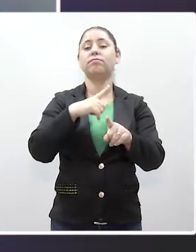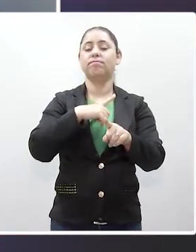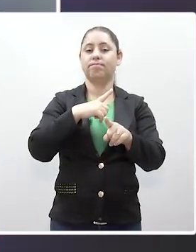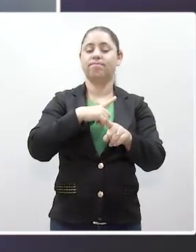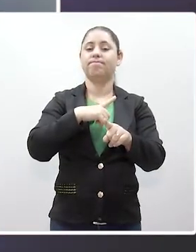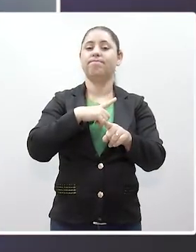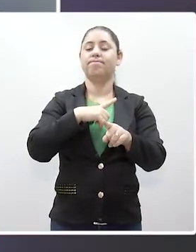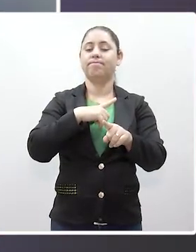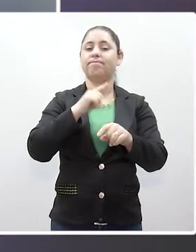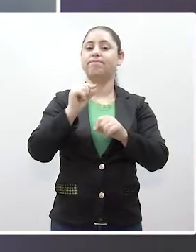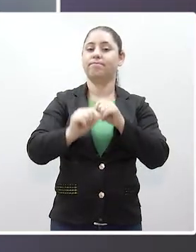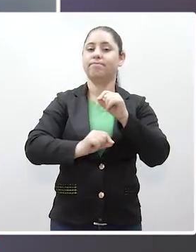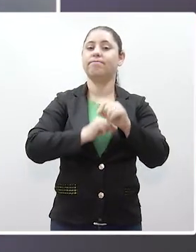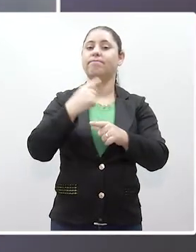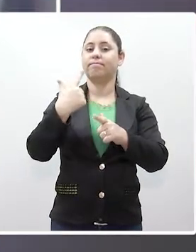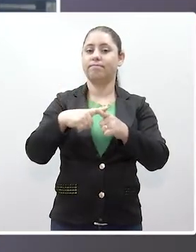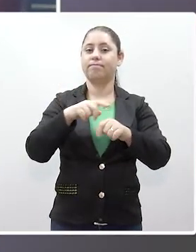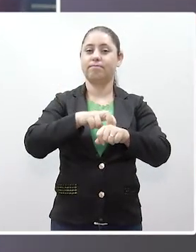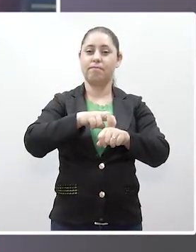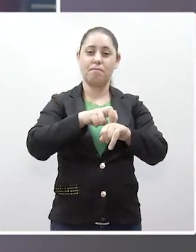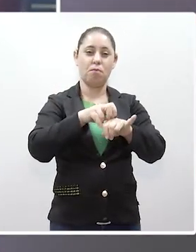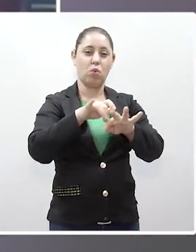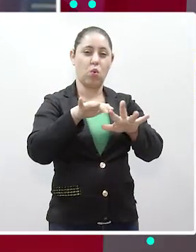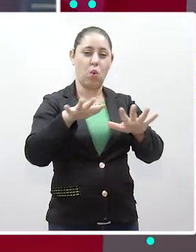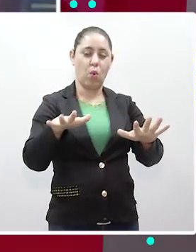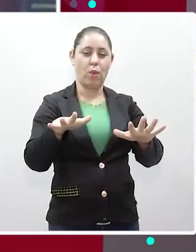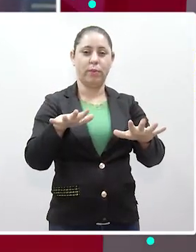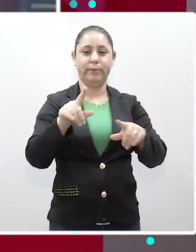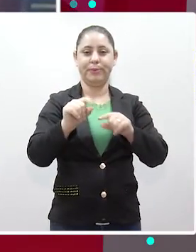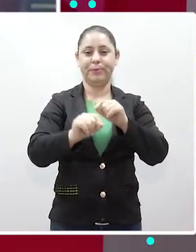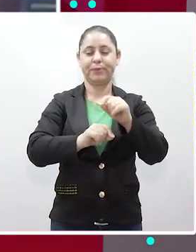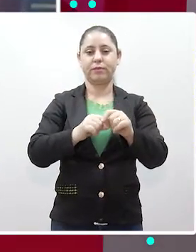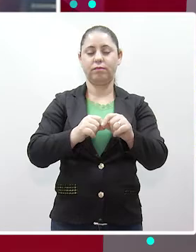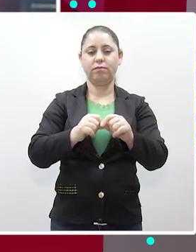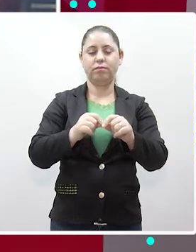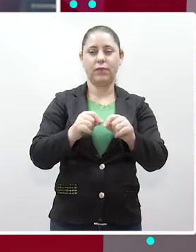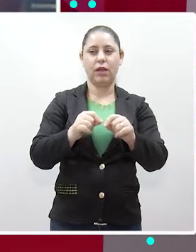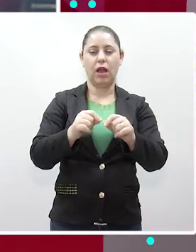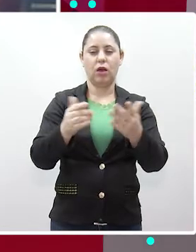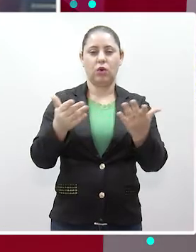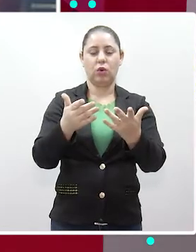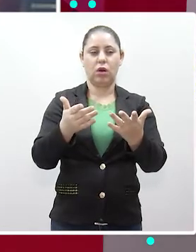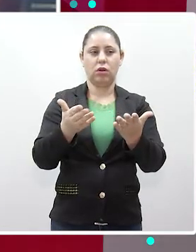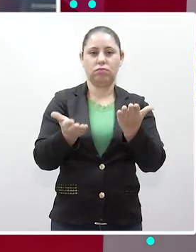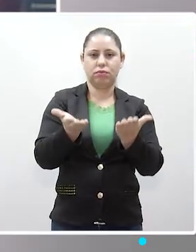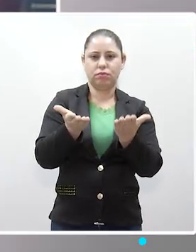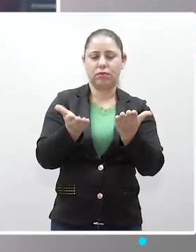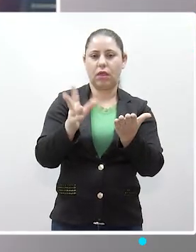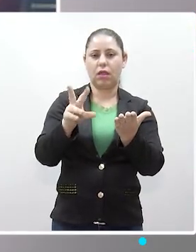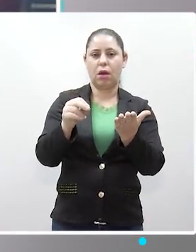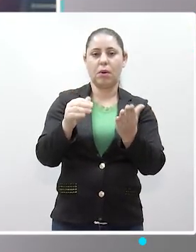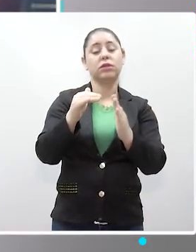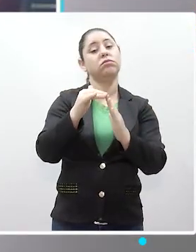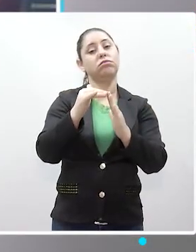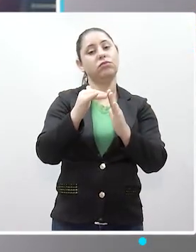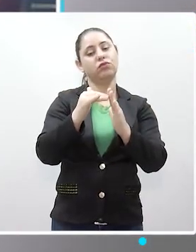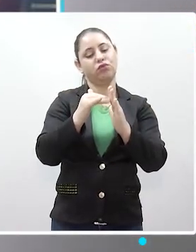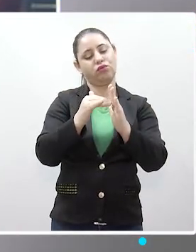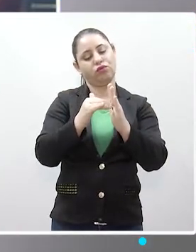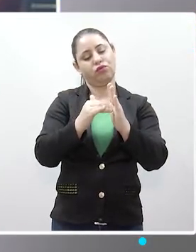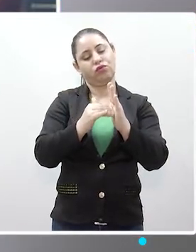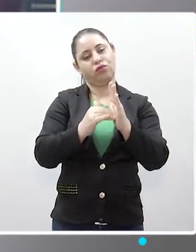tendo um certo arrefecimento. Também porque a pandemia está, a gente não pode dizer que está controlada, mas a gente pode dizer que está em